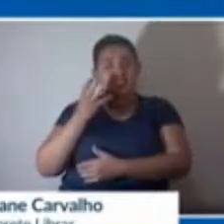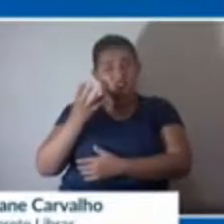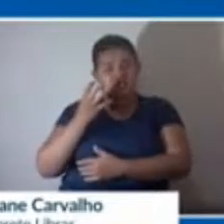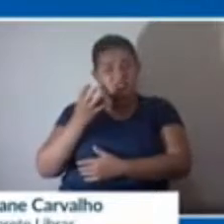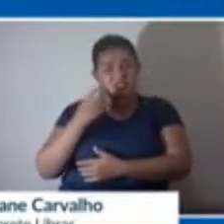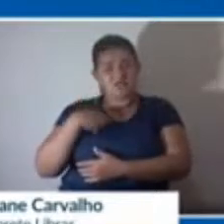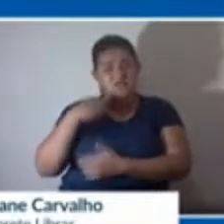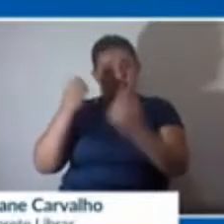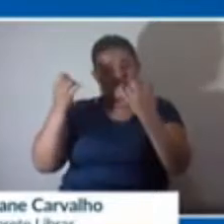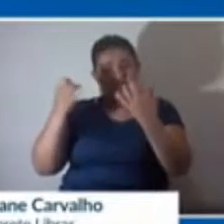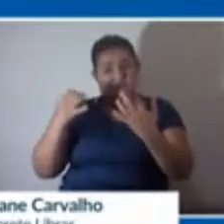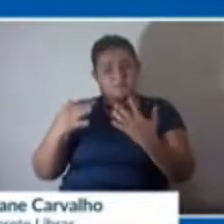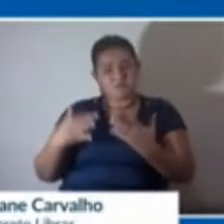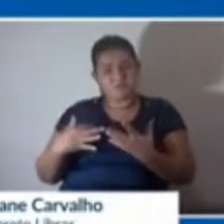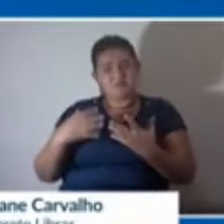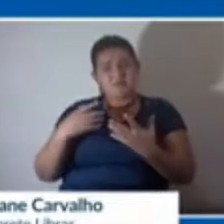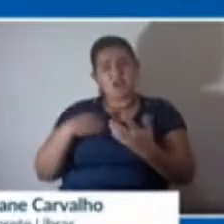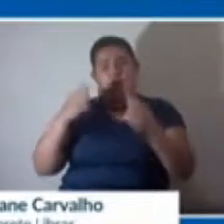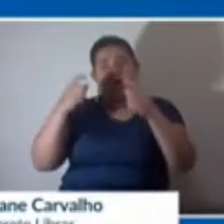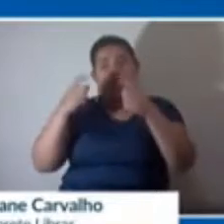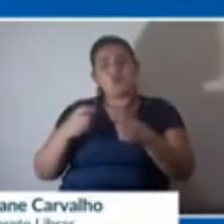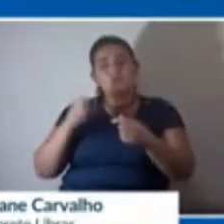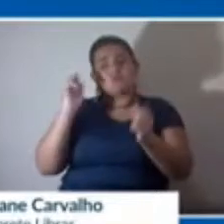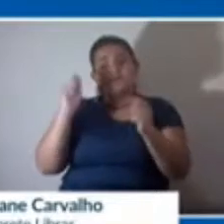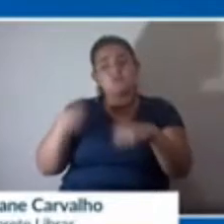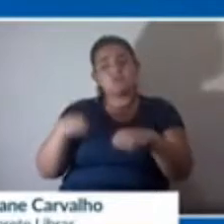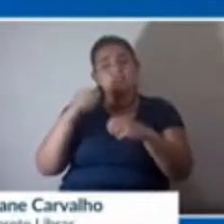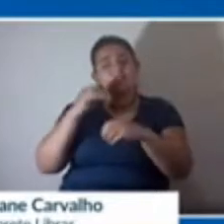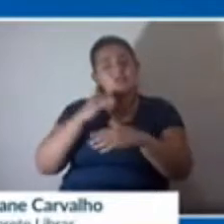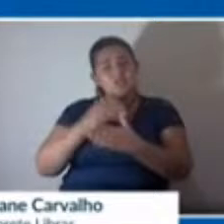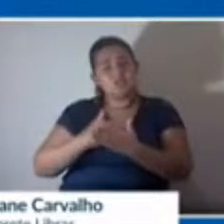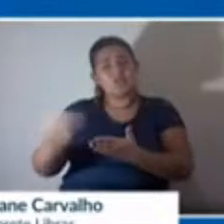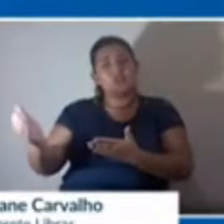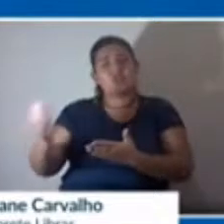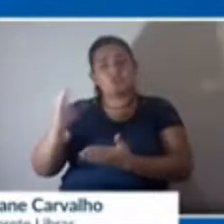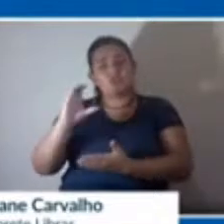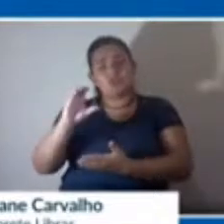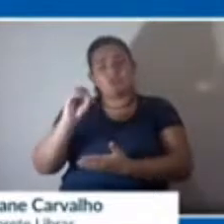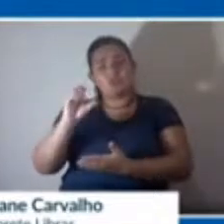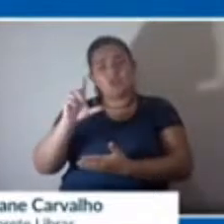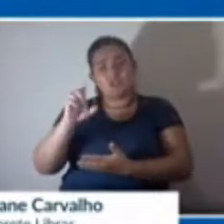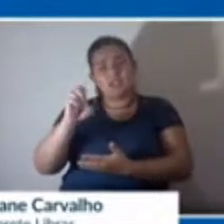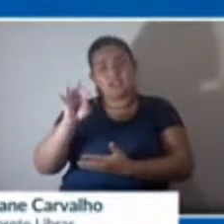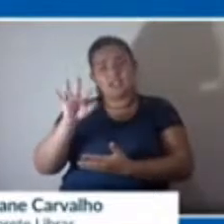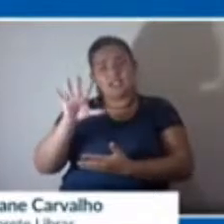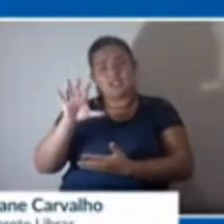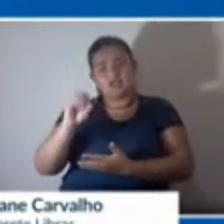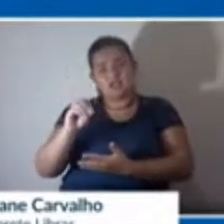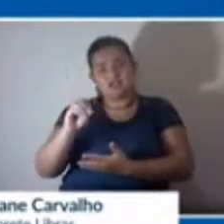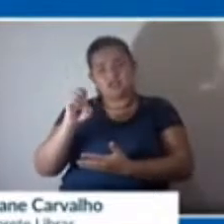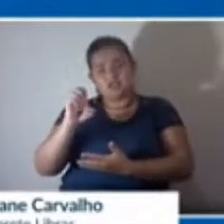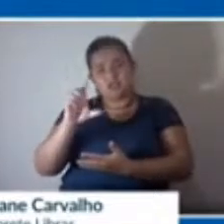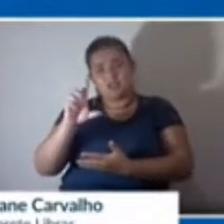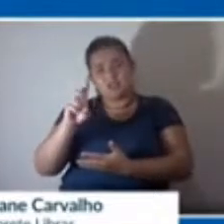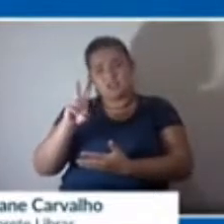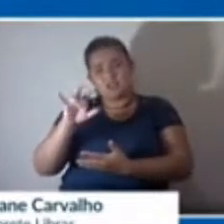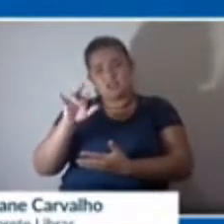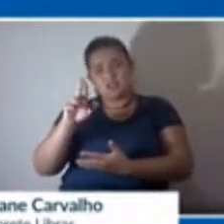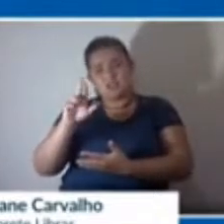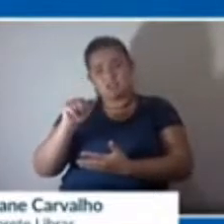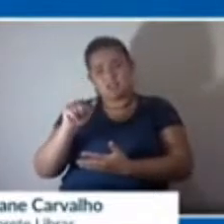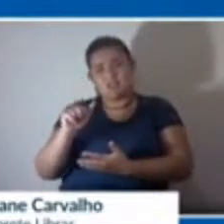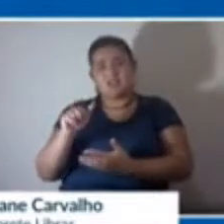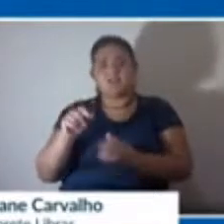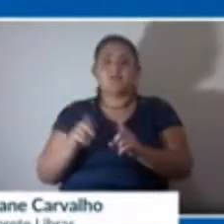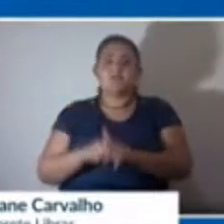citasse esses canais que você falou no início da sua fala, Coletivo Elvira, é só procurar na internet que as pessoas encontram. Você acha Elvira, você acha